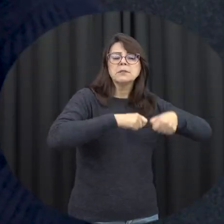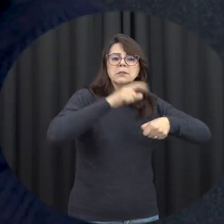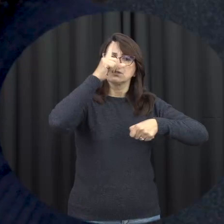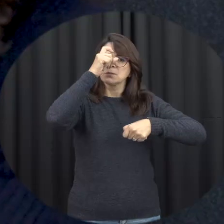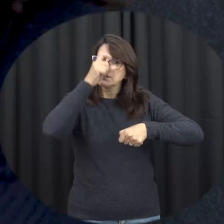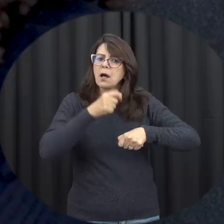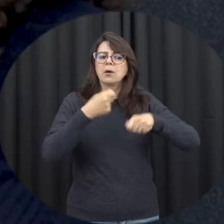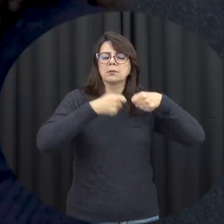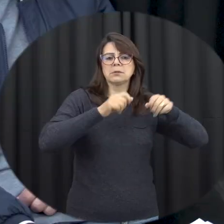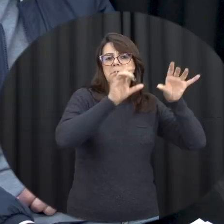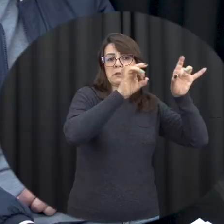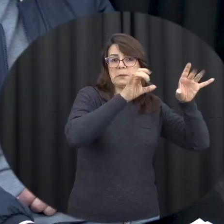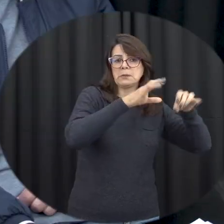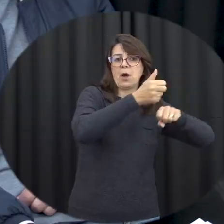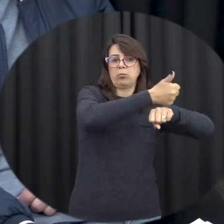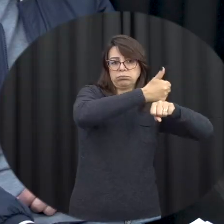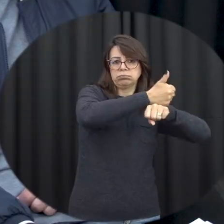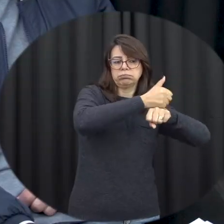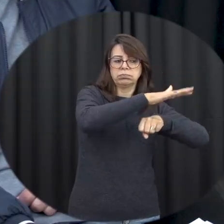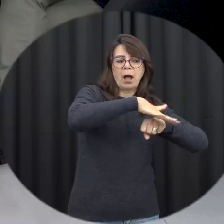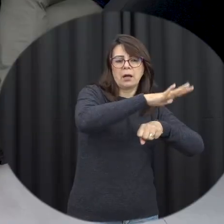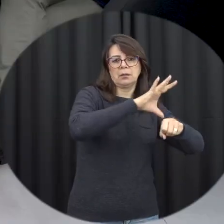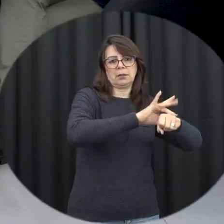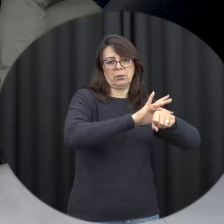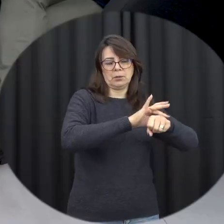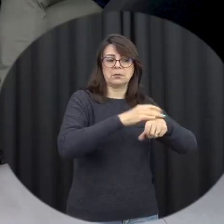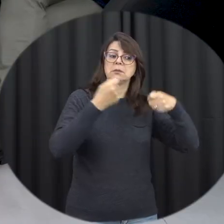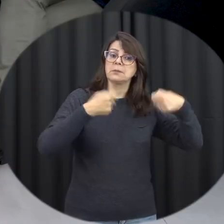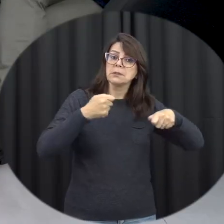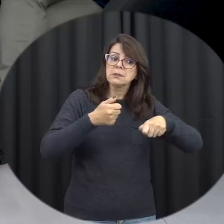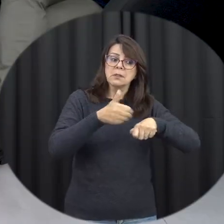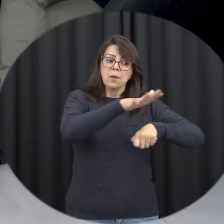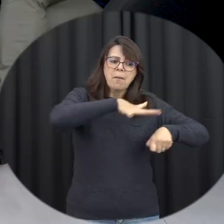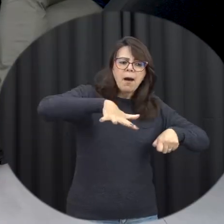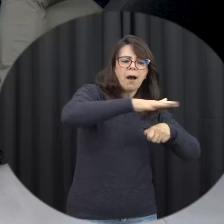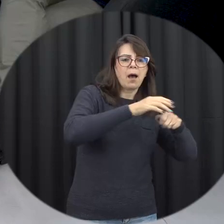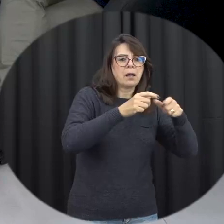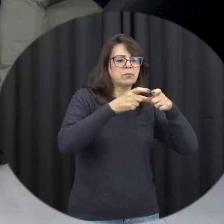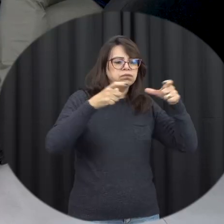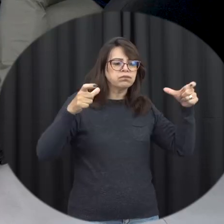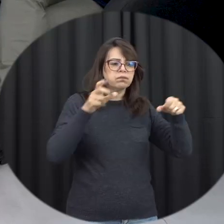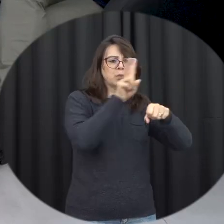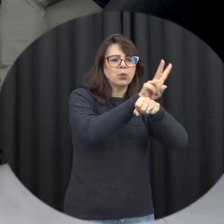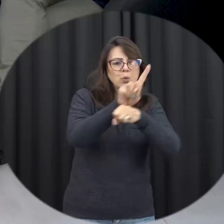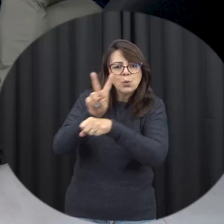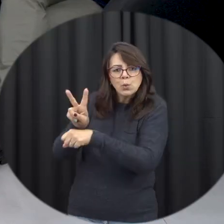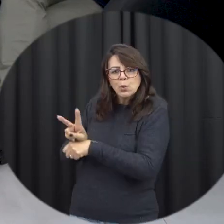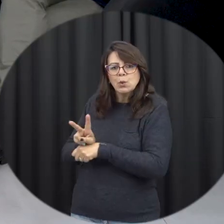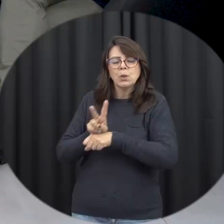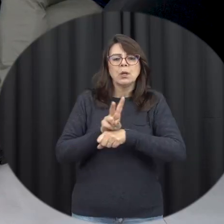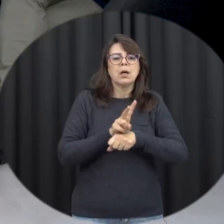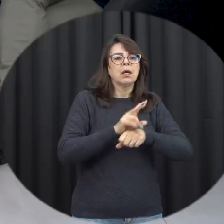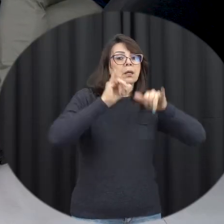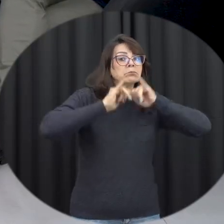de hospitais, precisa de especialistas na doença, mas também precisa de um profissional ou uma área grande trabalhando